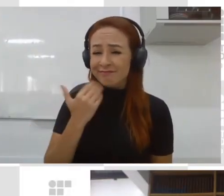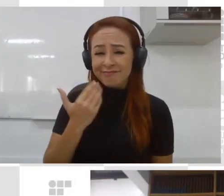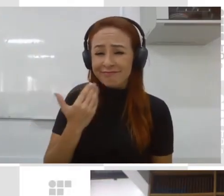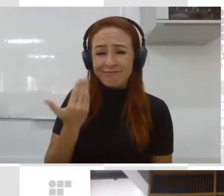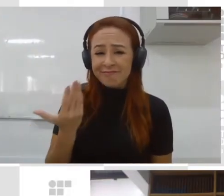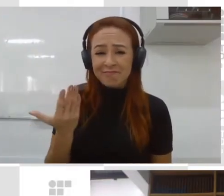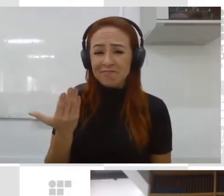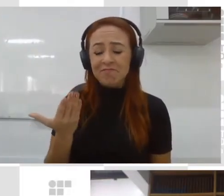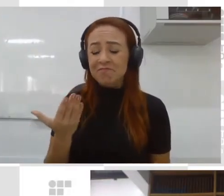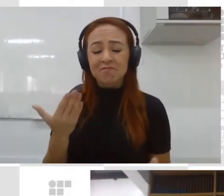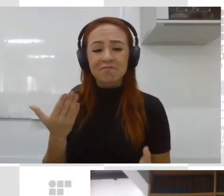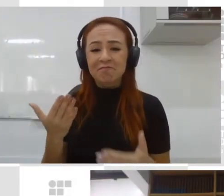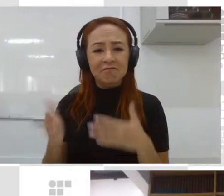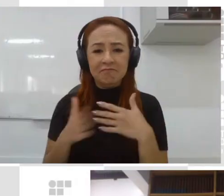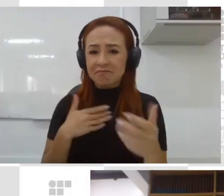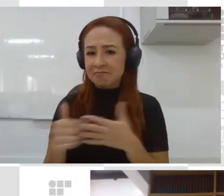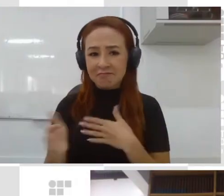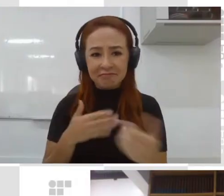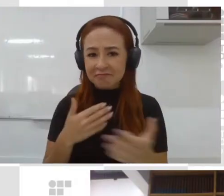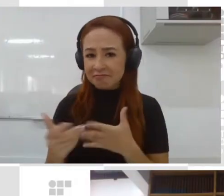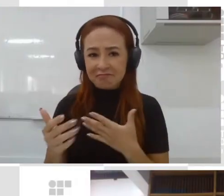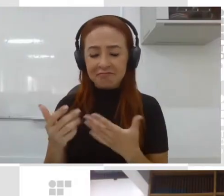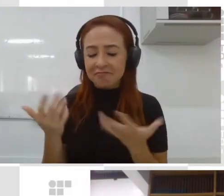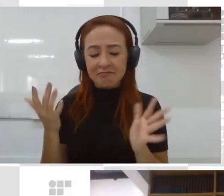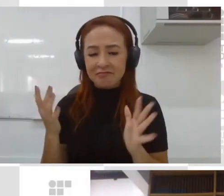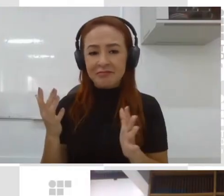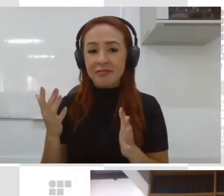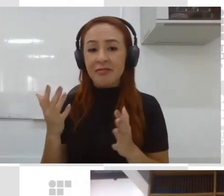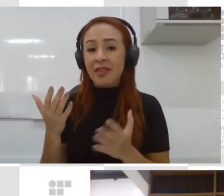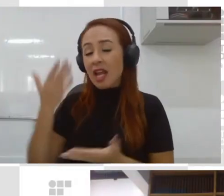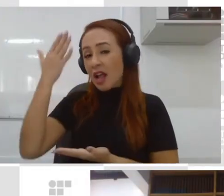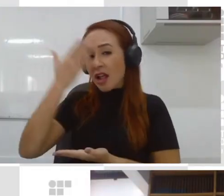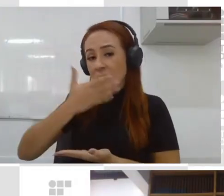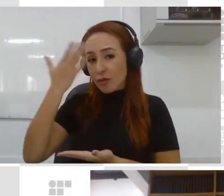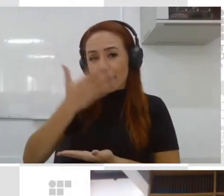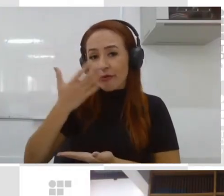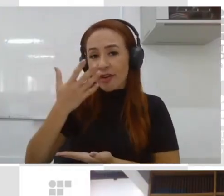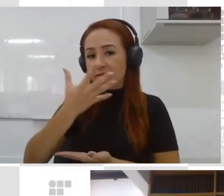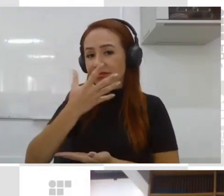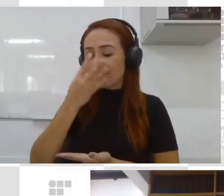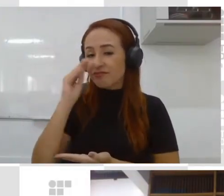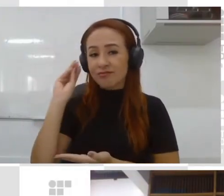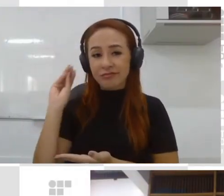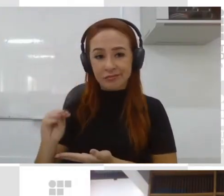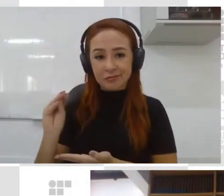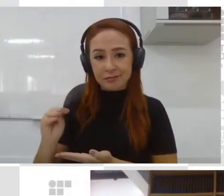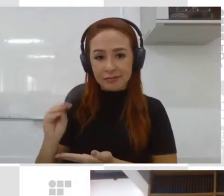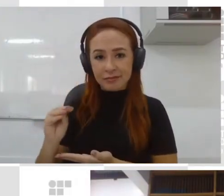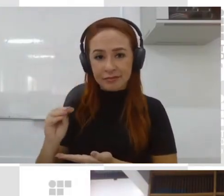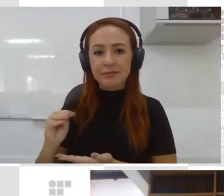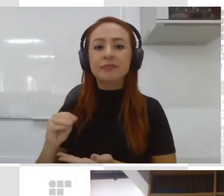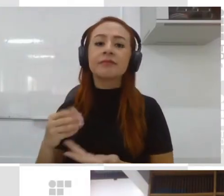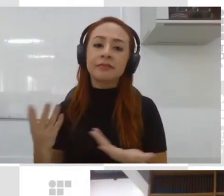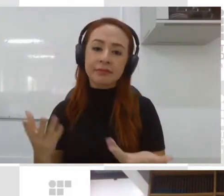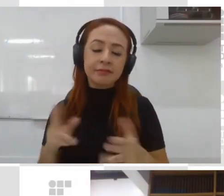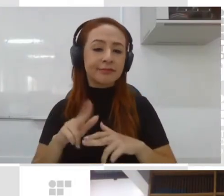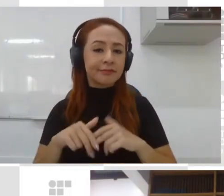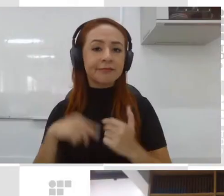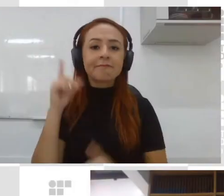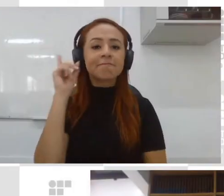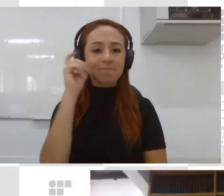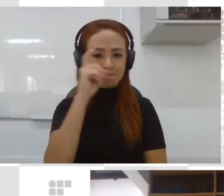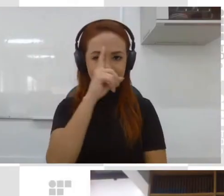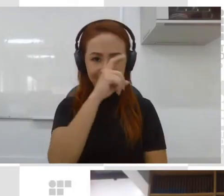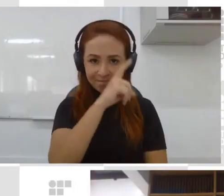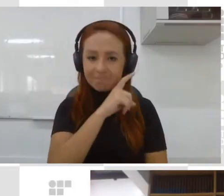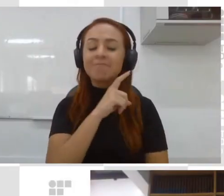nas políticas que são aquelas da sobrevivência deles. É muito difícil que os governos possam fazer